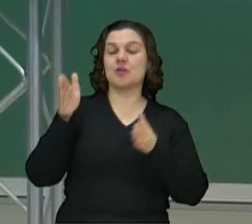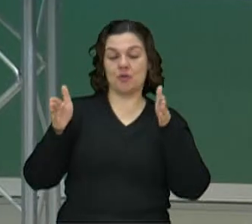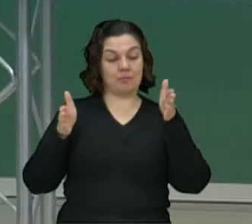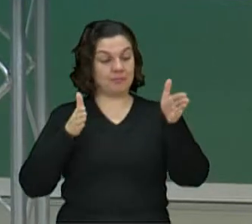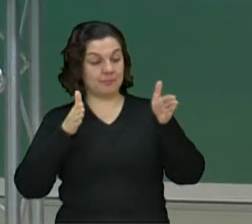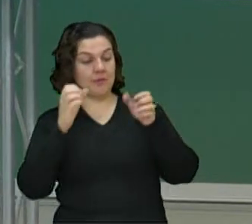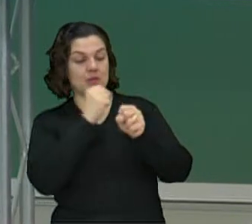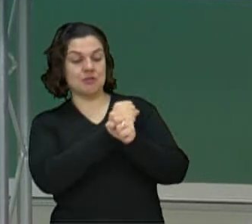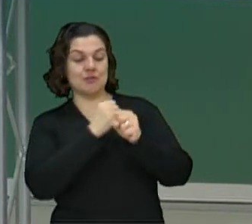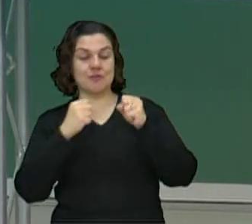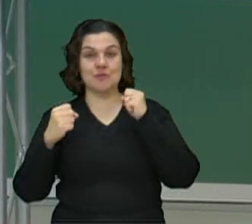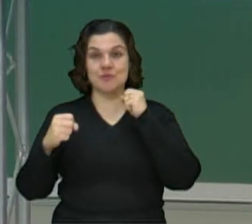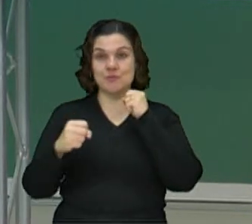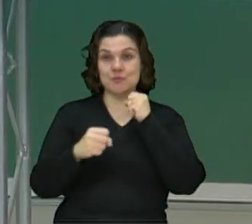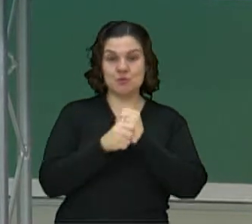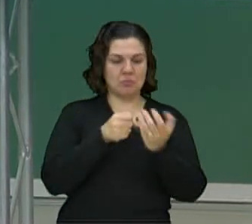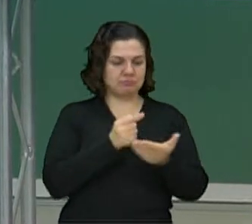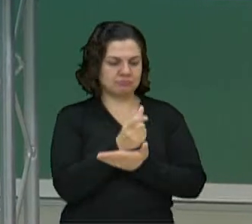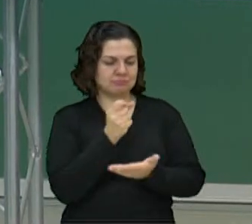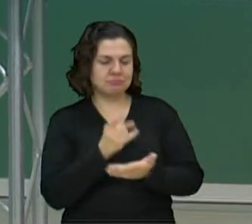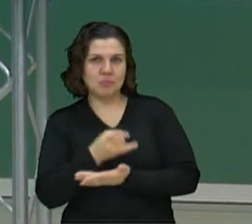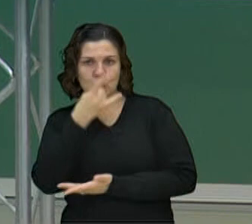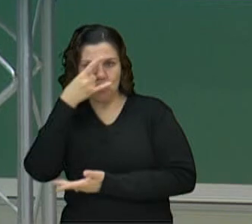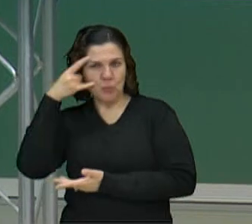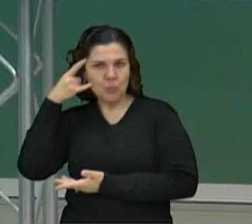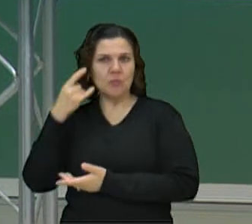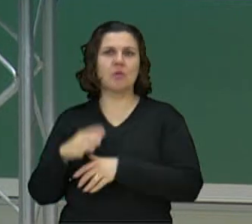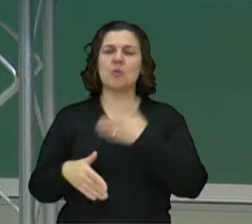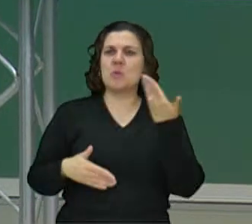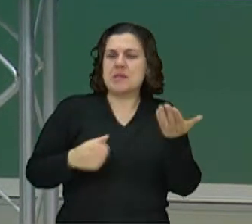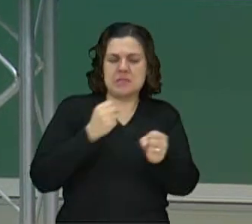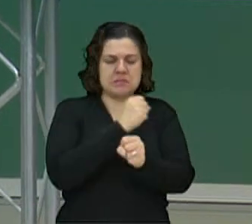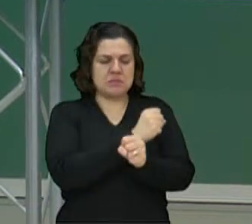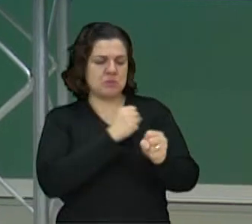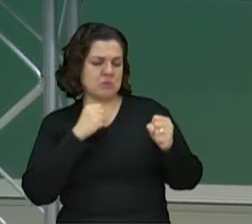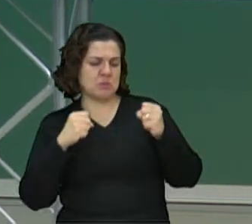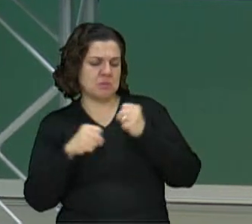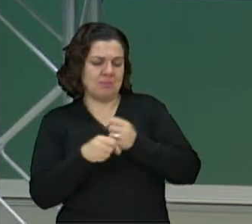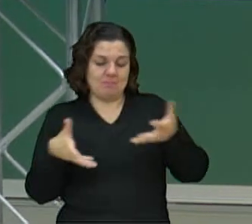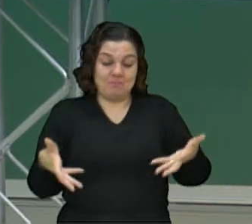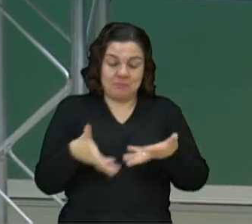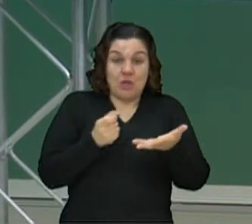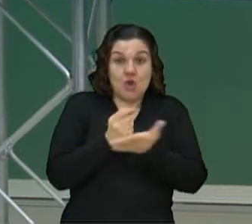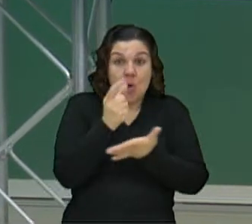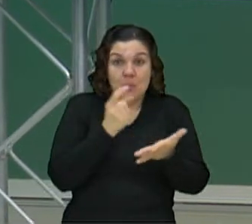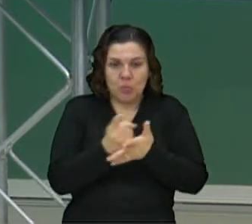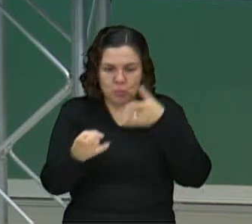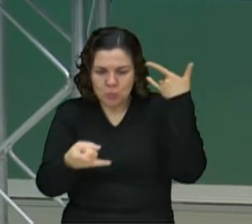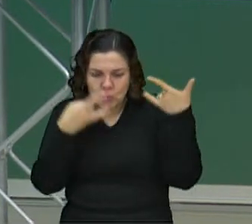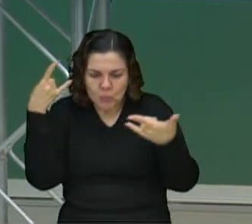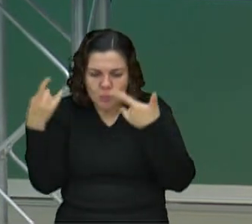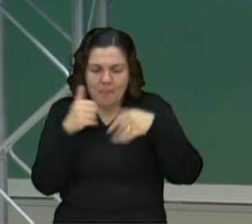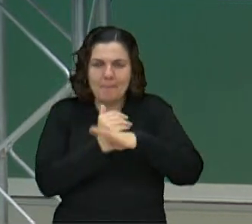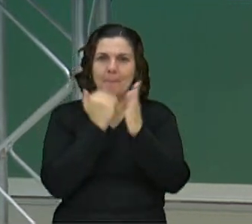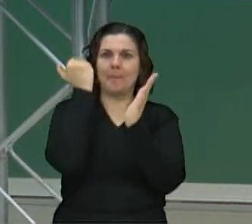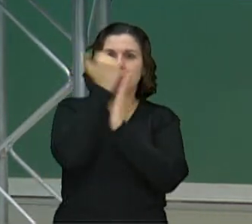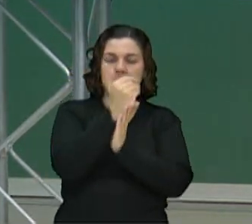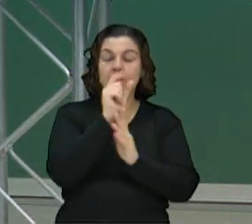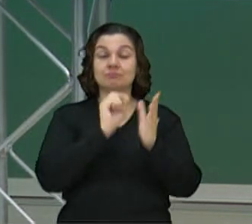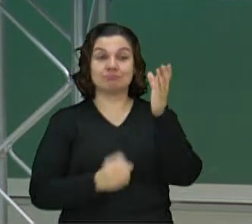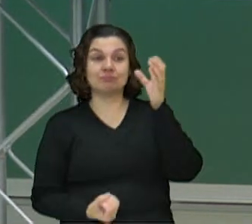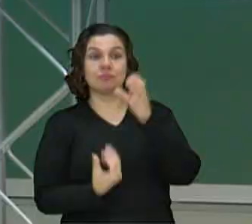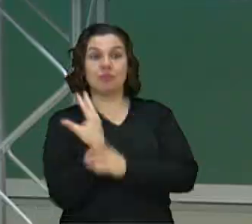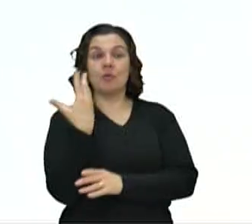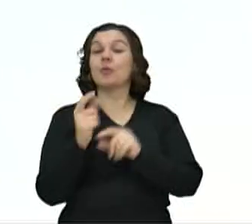de sociedade de consumo. Uma sociedade que te incentiva a consumir cada vez mais. E isso